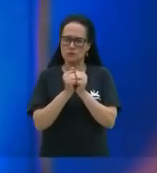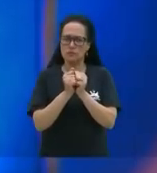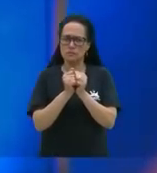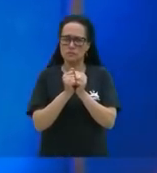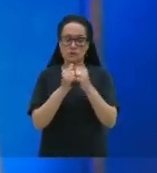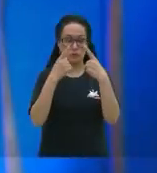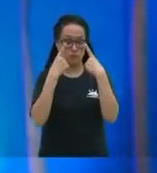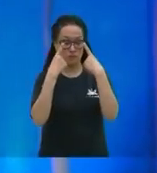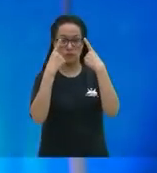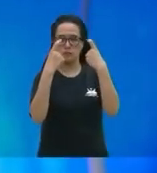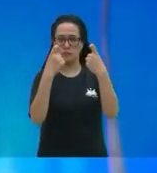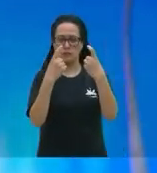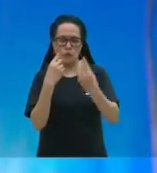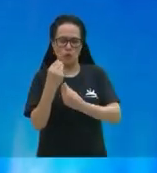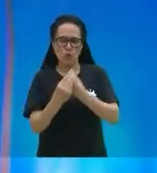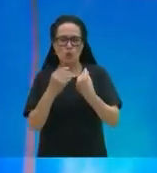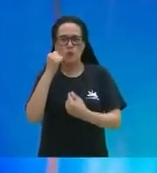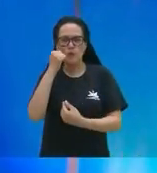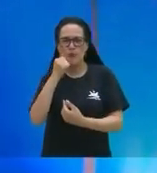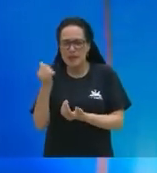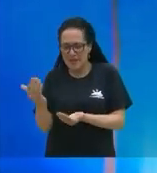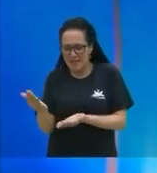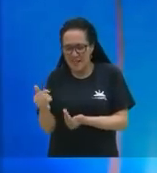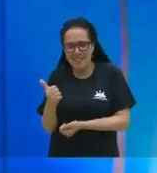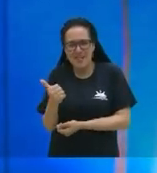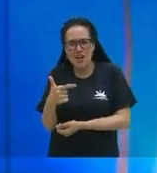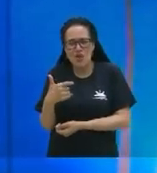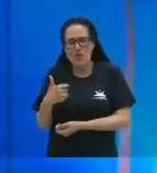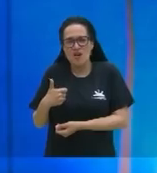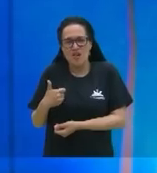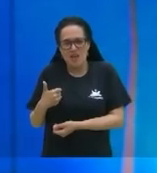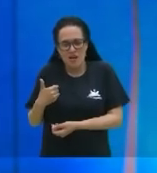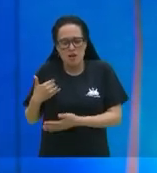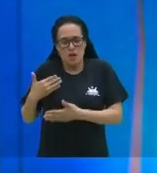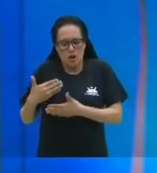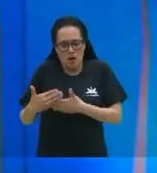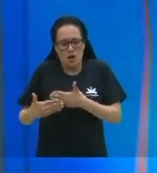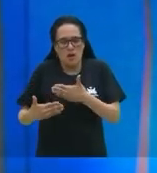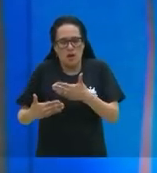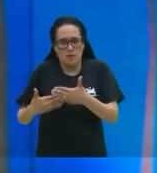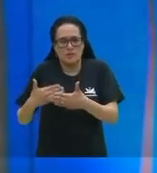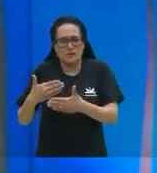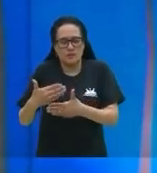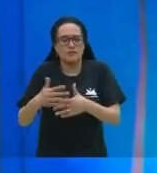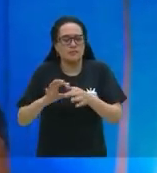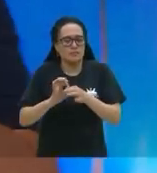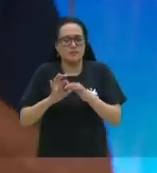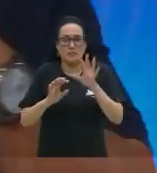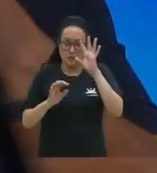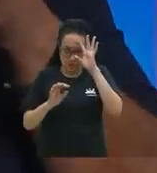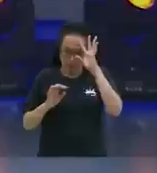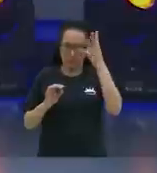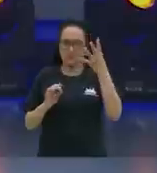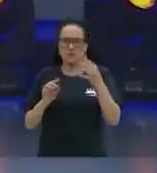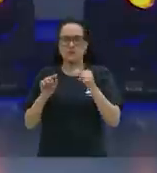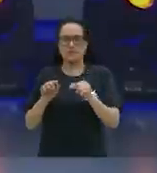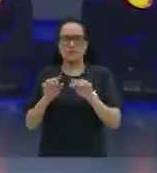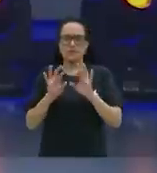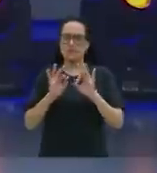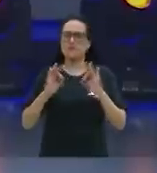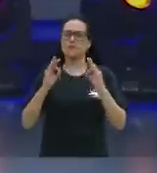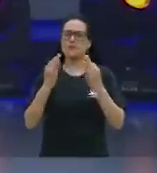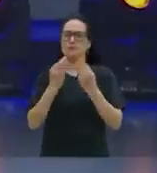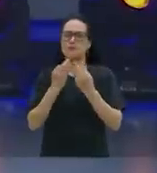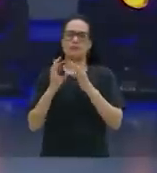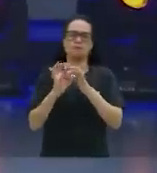Interessante como que ela foi curada nesse processo de libertação que está acontecendo com ela. A família se